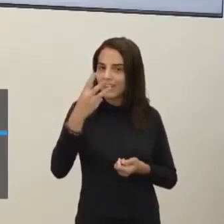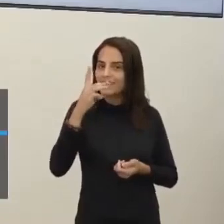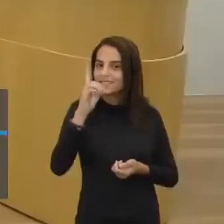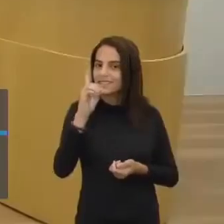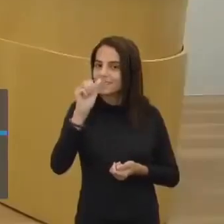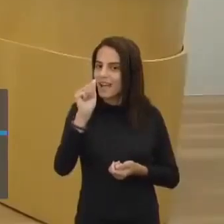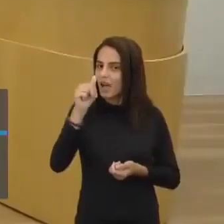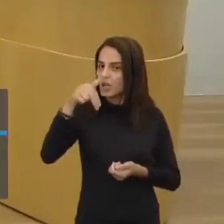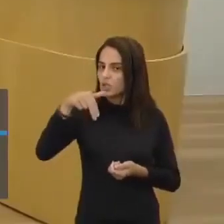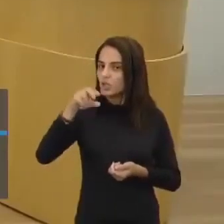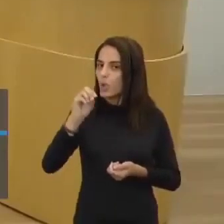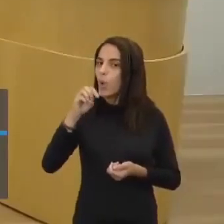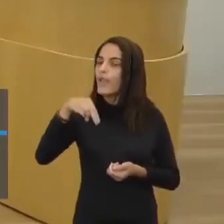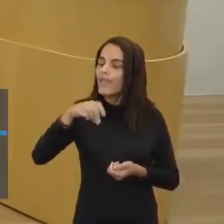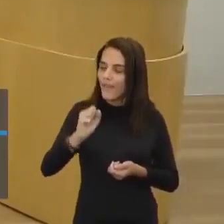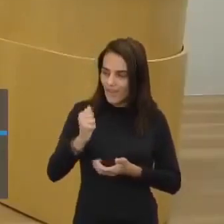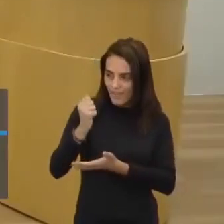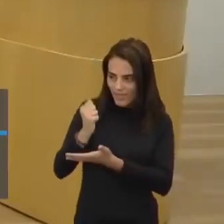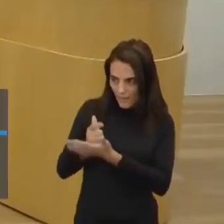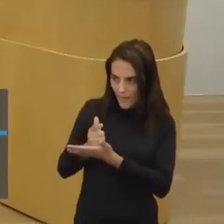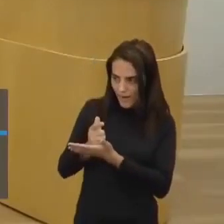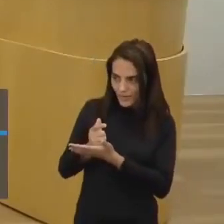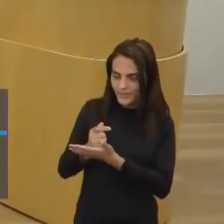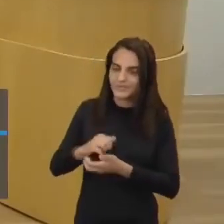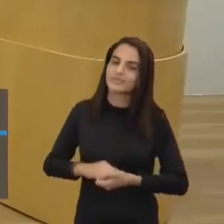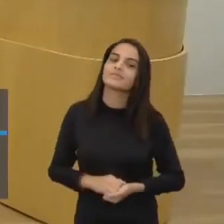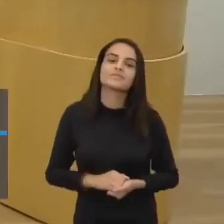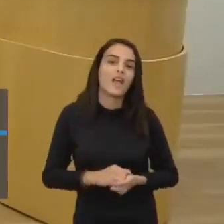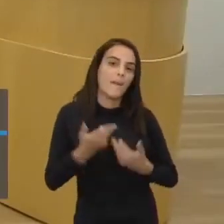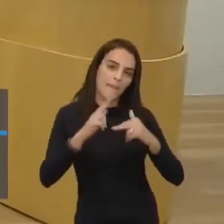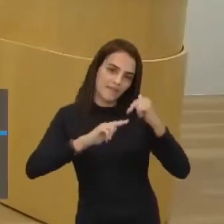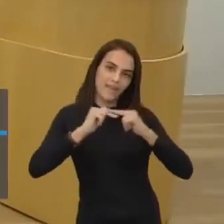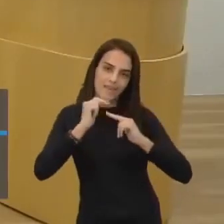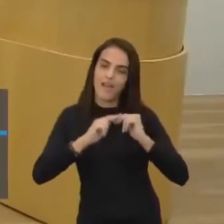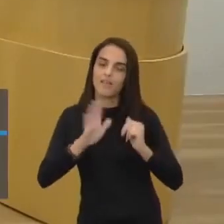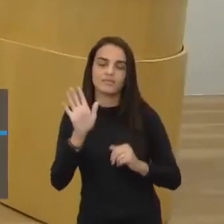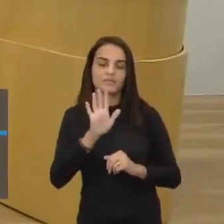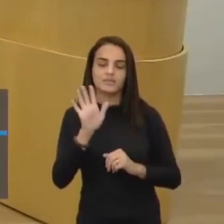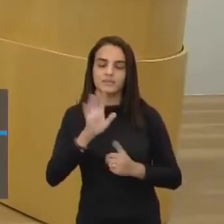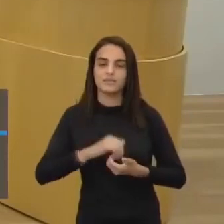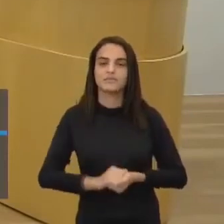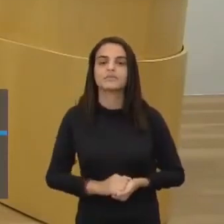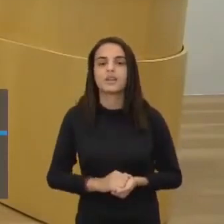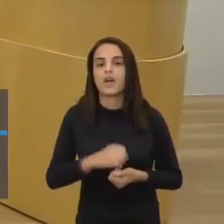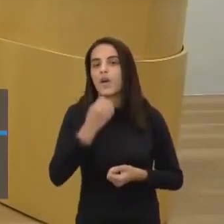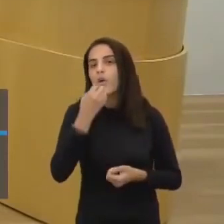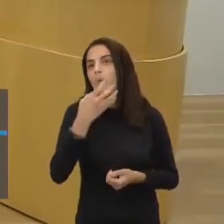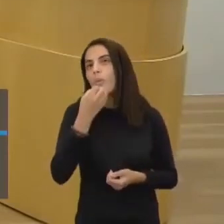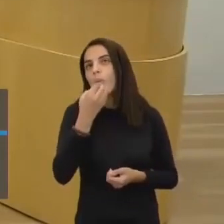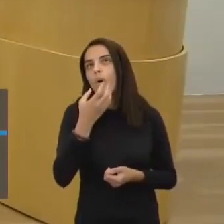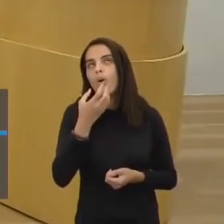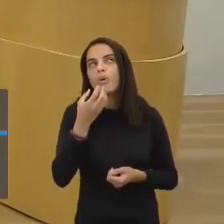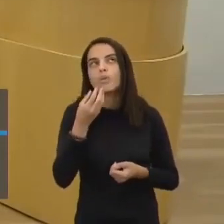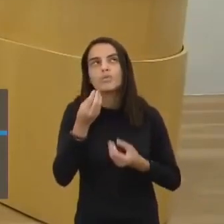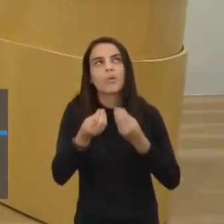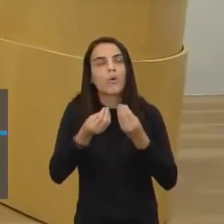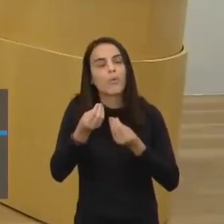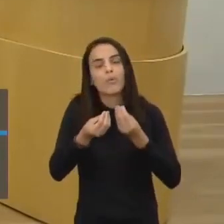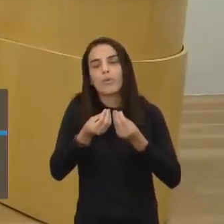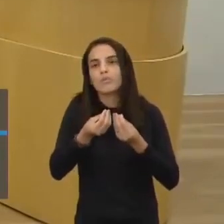pago? Então, bem material, né? Bem material. A gente pensa em benefícios no sentido